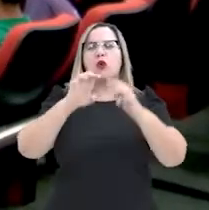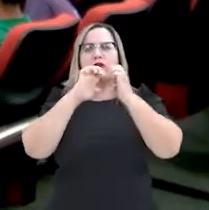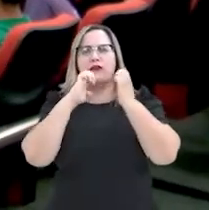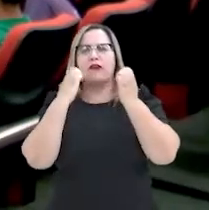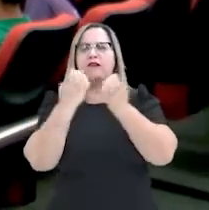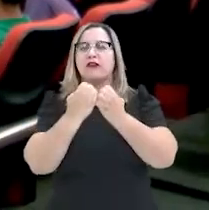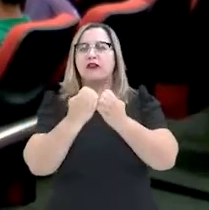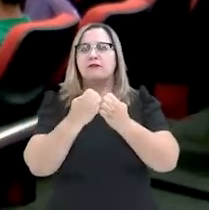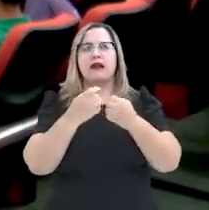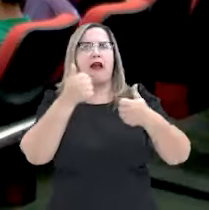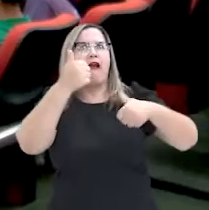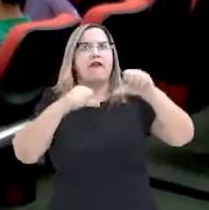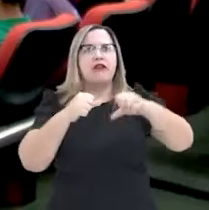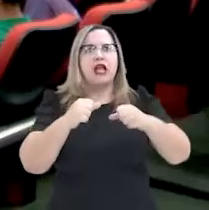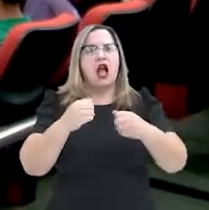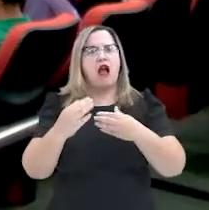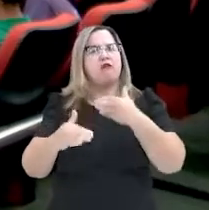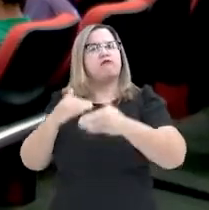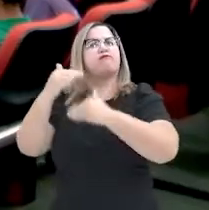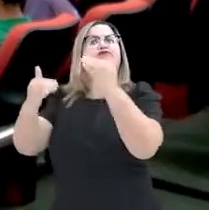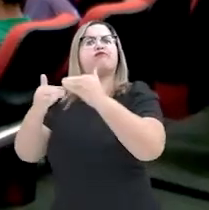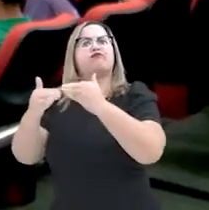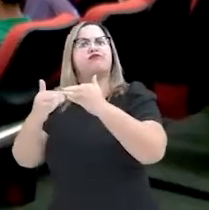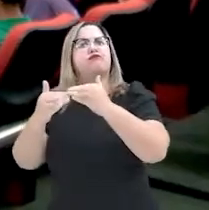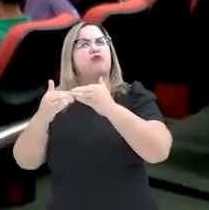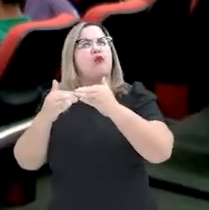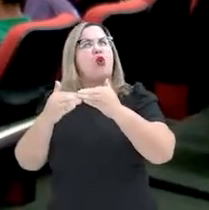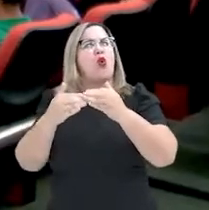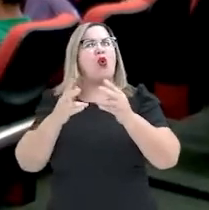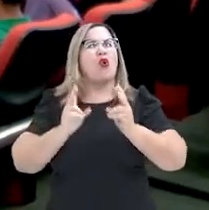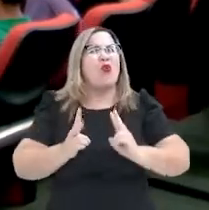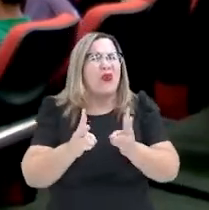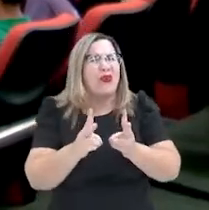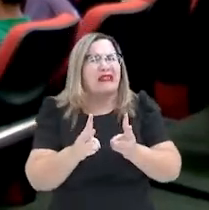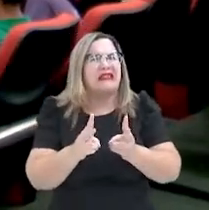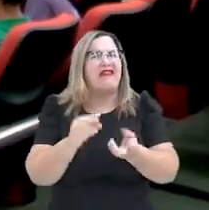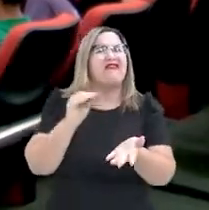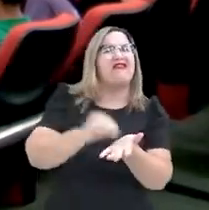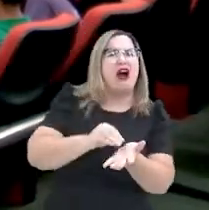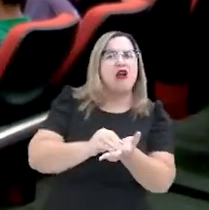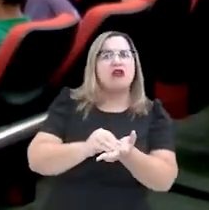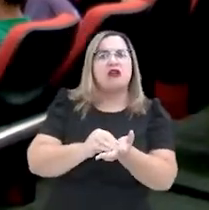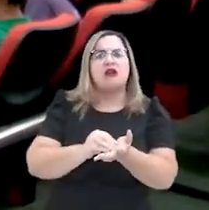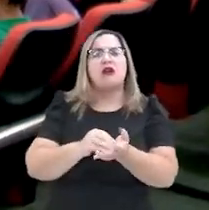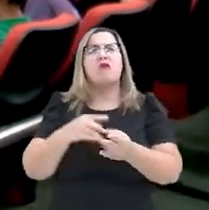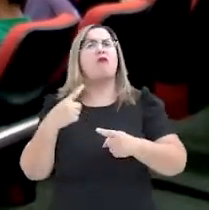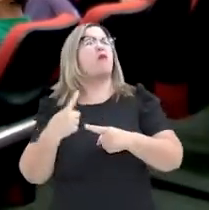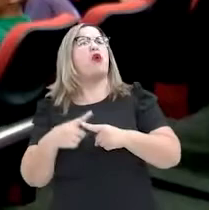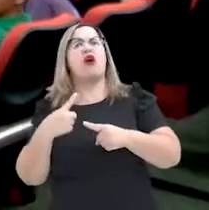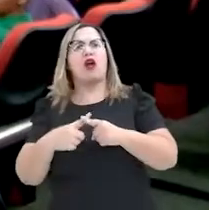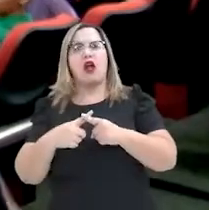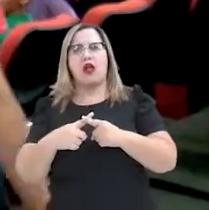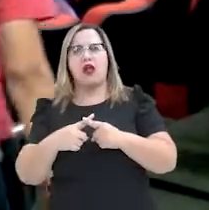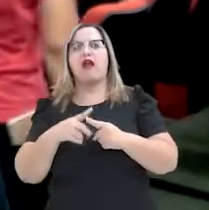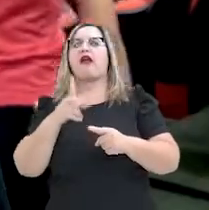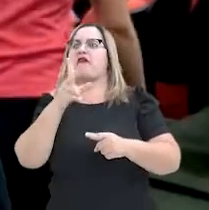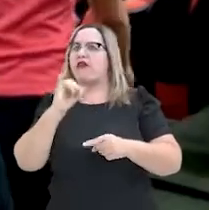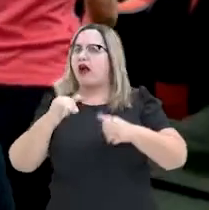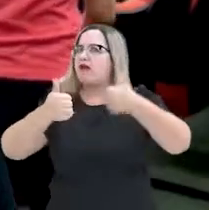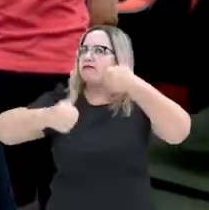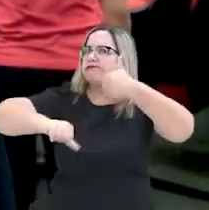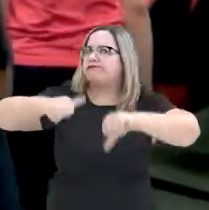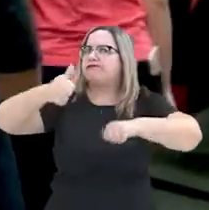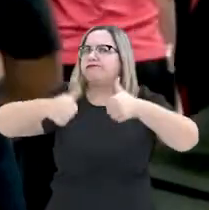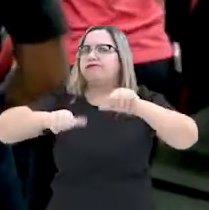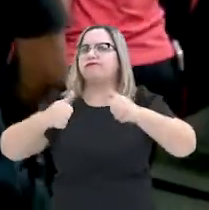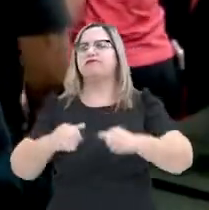avaliarmos, avançamos, regredimos, aonde chegamos, por que chegamos. Essa é a nossa obrigação enquanto